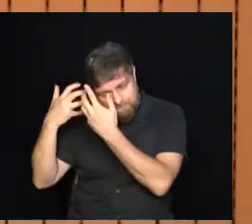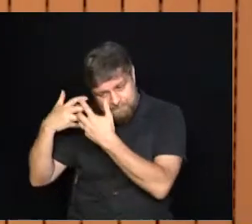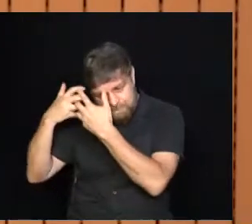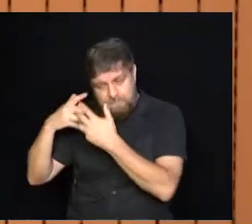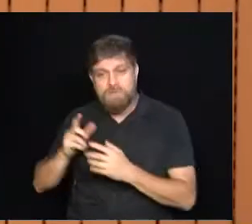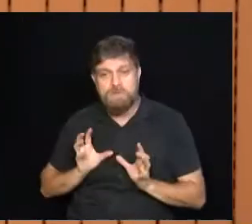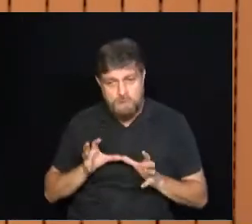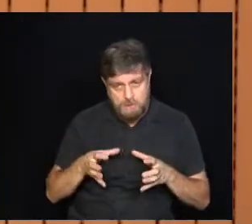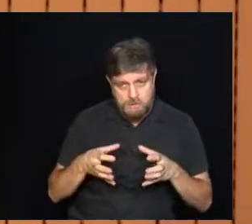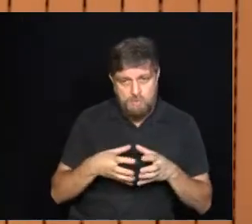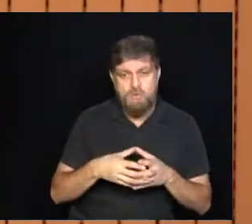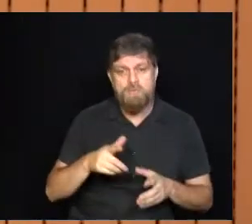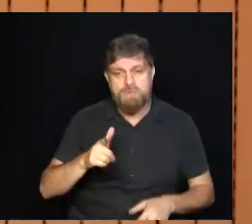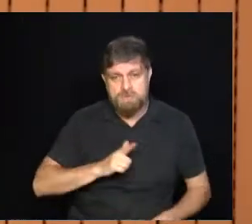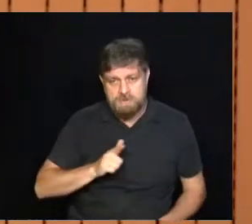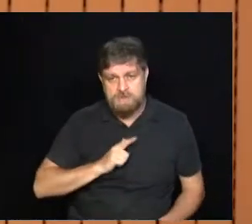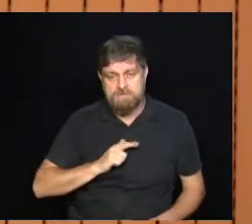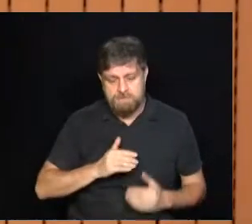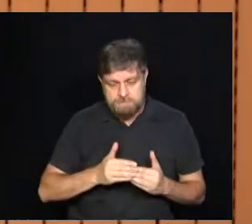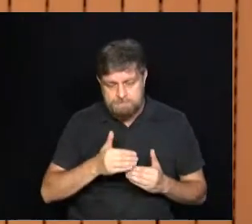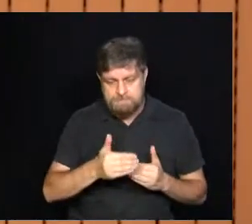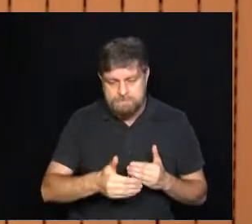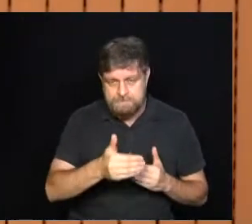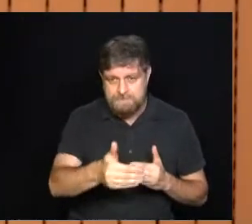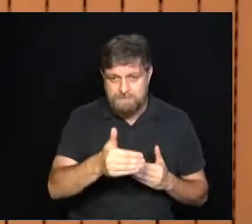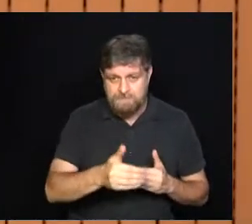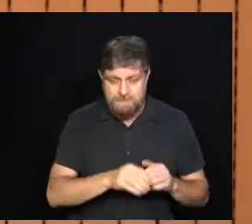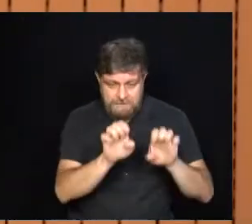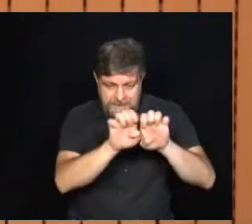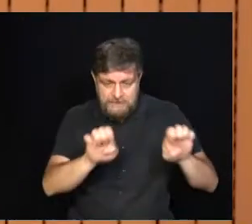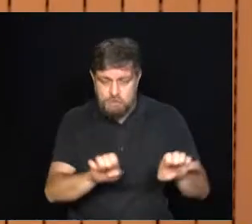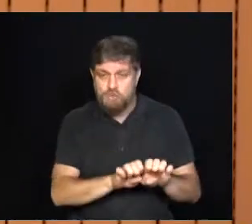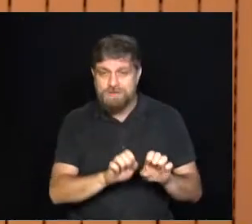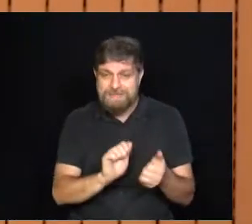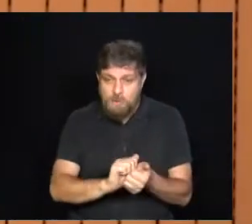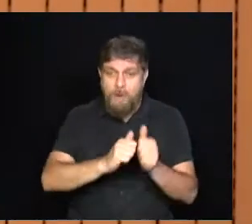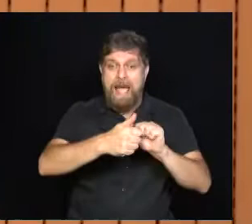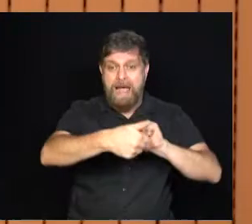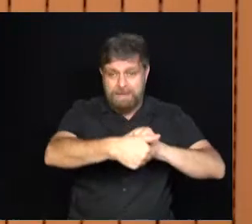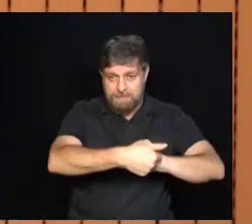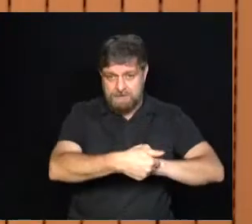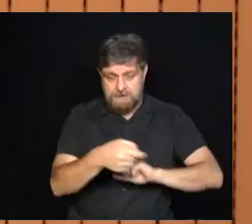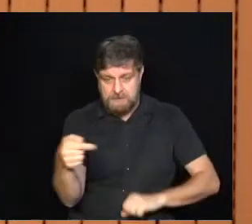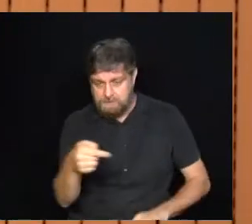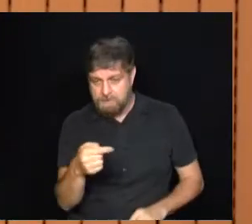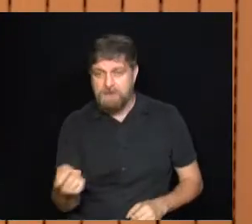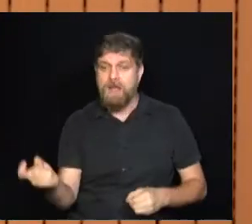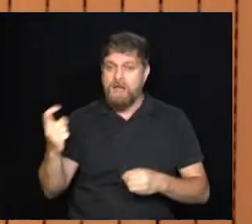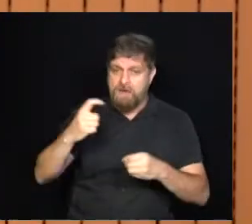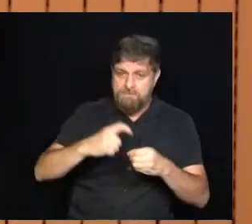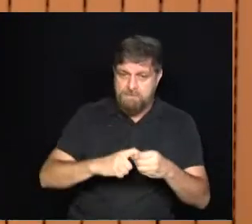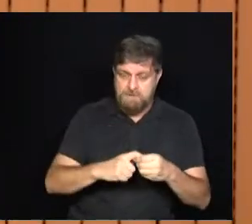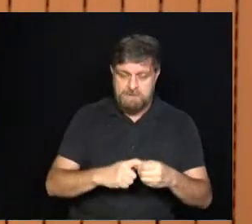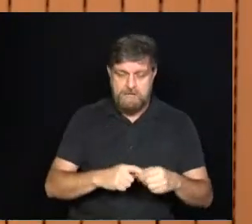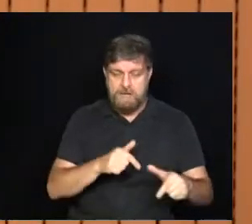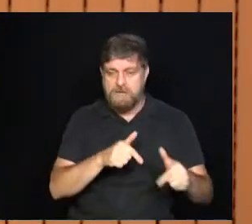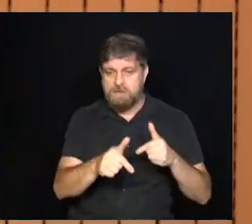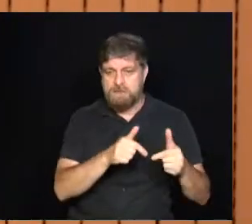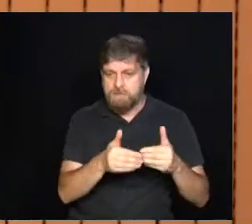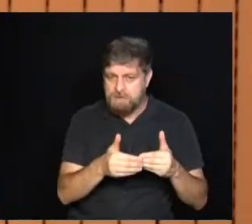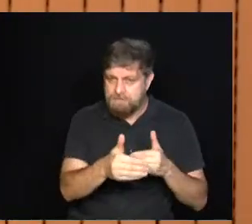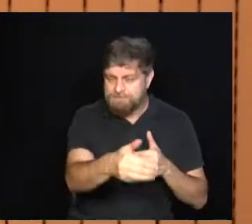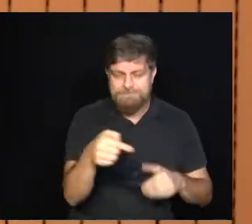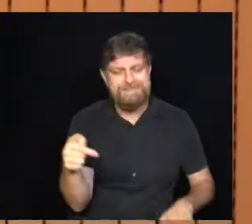grupos, ele está passando por uma reestruturação para a gente estar retomando esse trabalho que a gente vê de